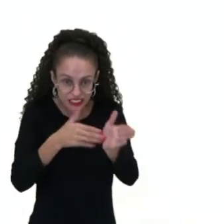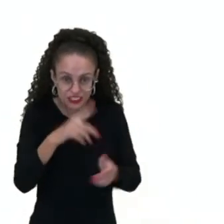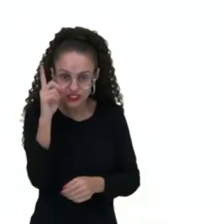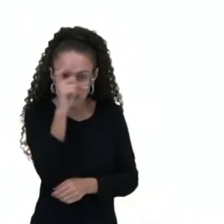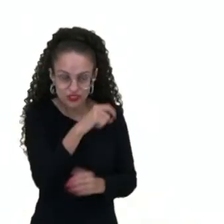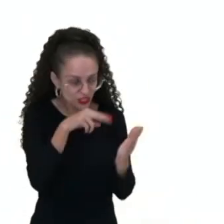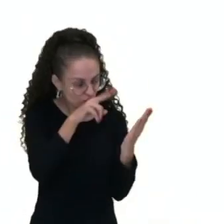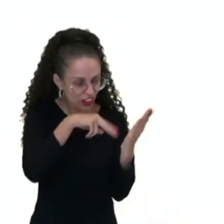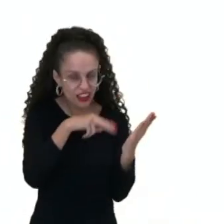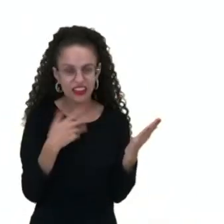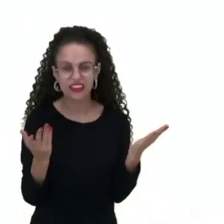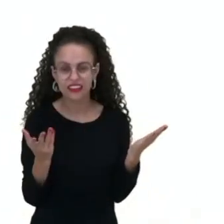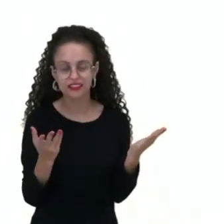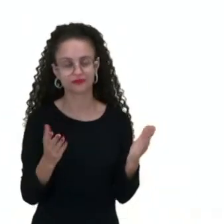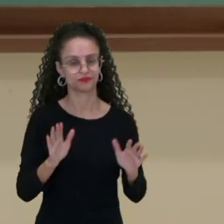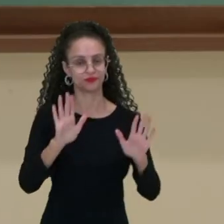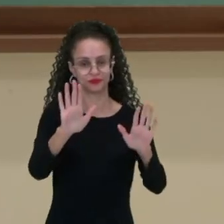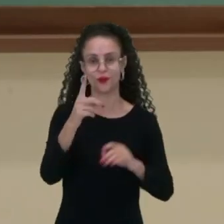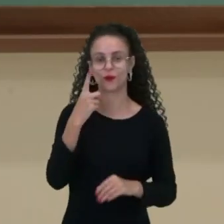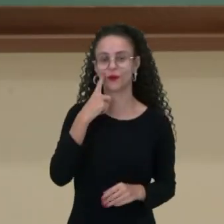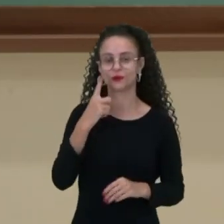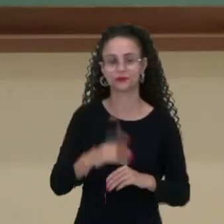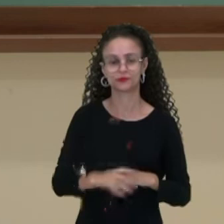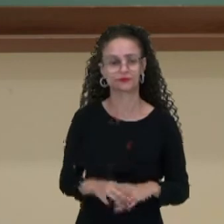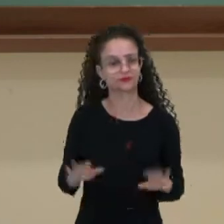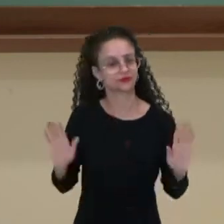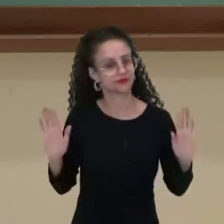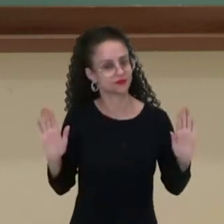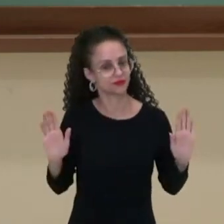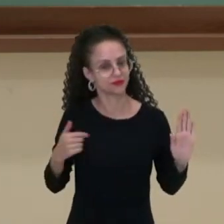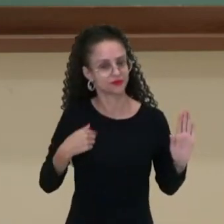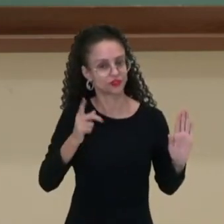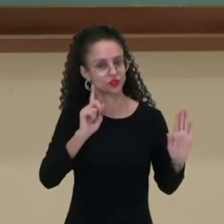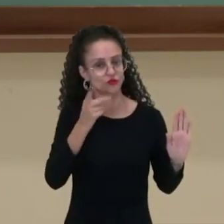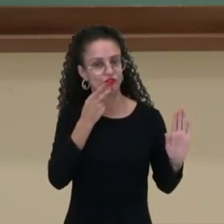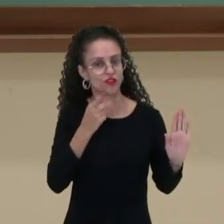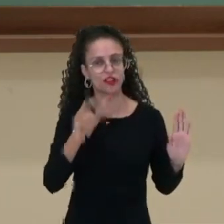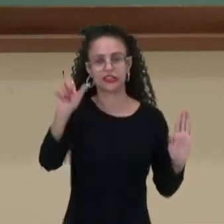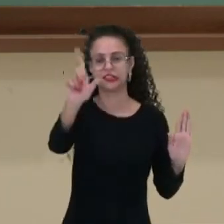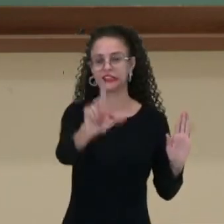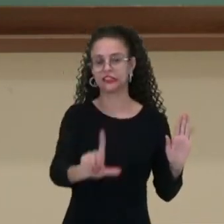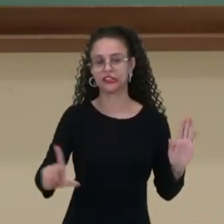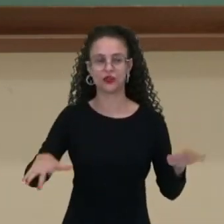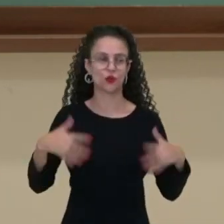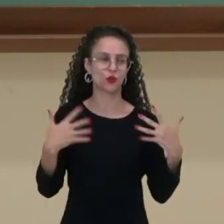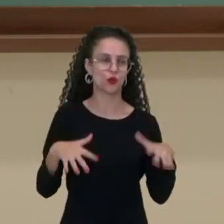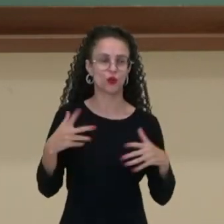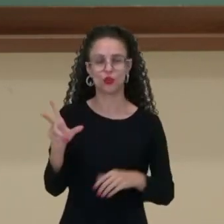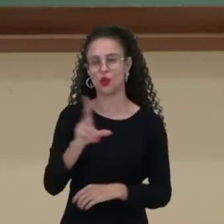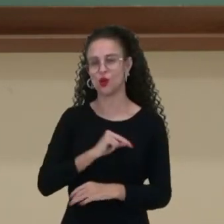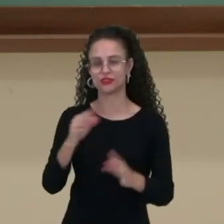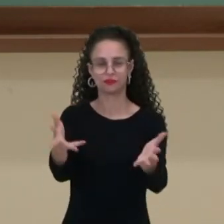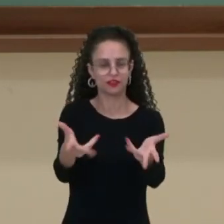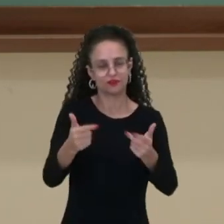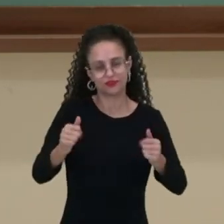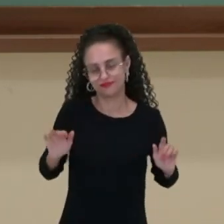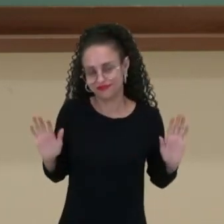difícil de ler. Olha, não vou falar que é uma literatura que você vai assim, nossa, que